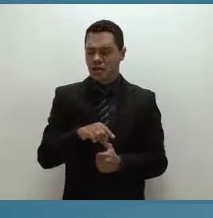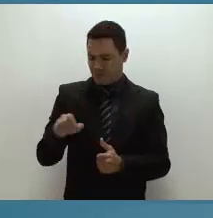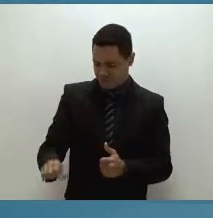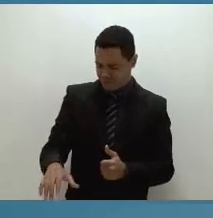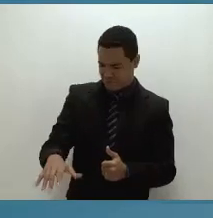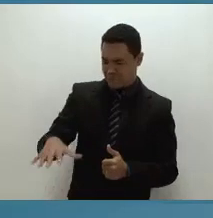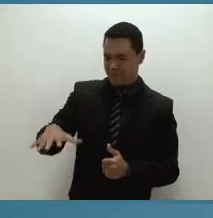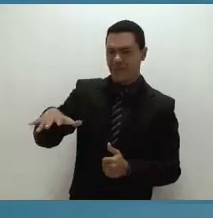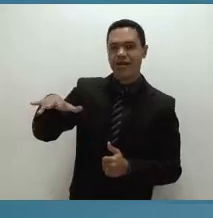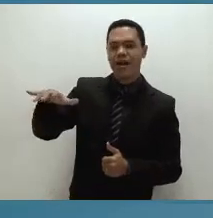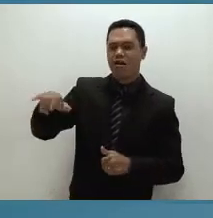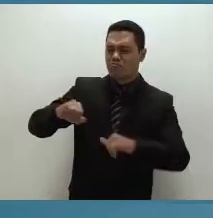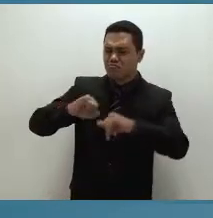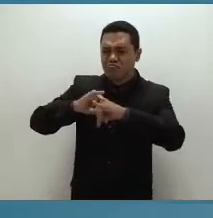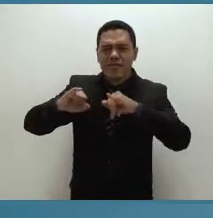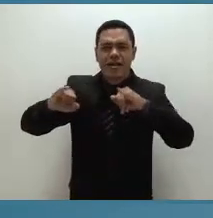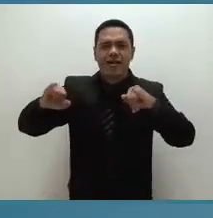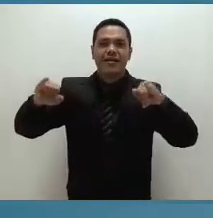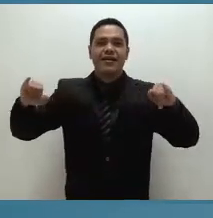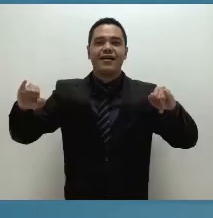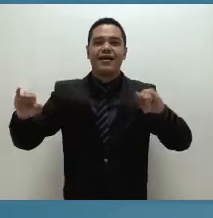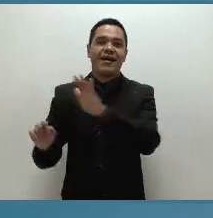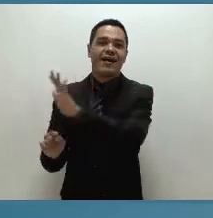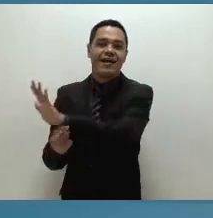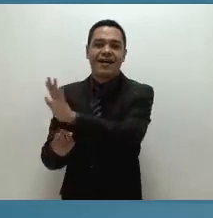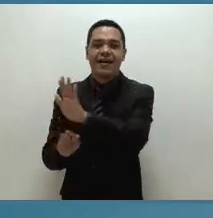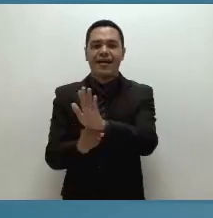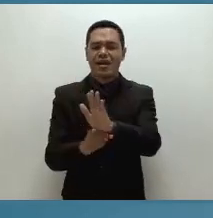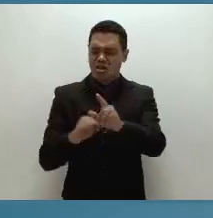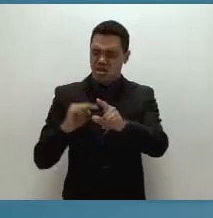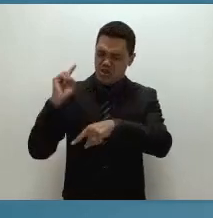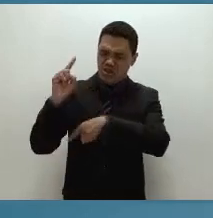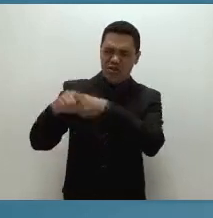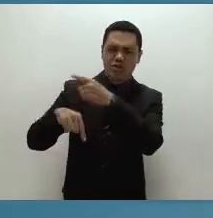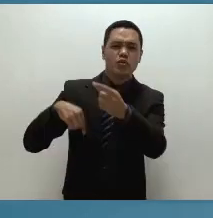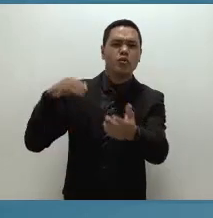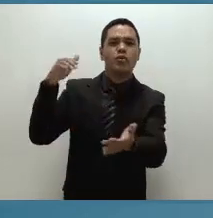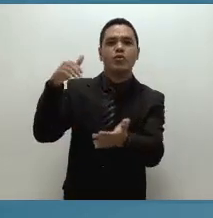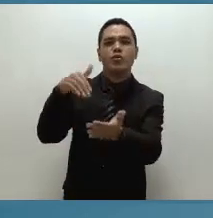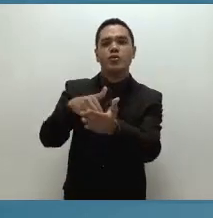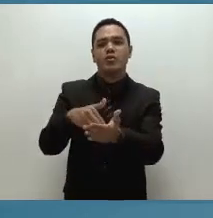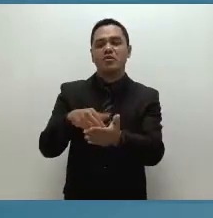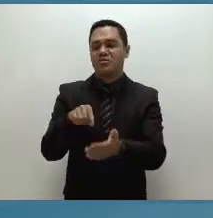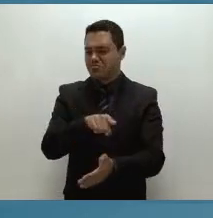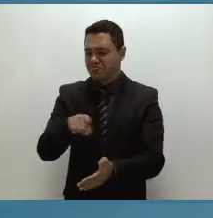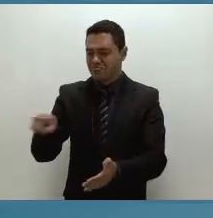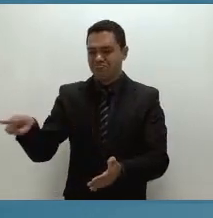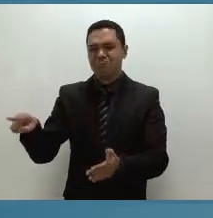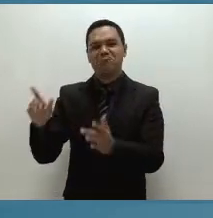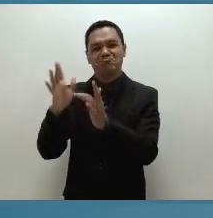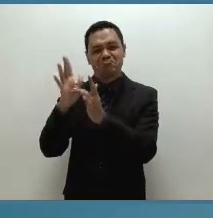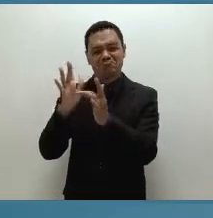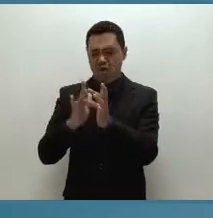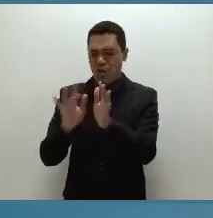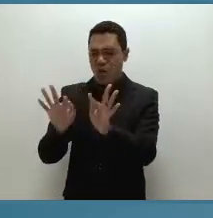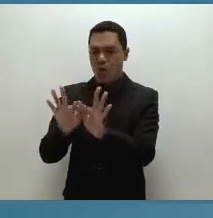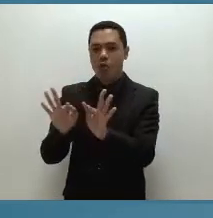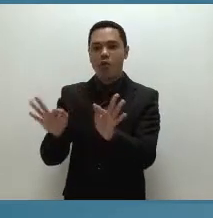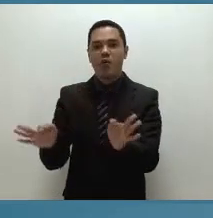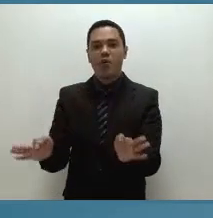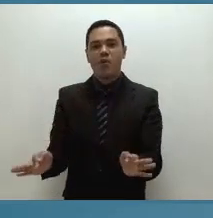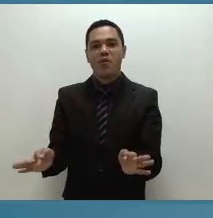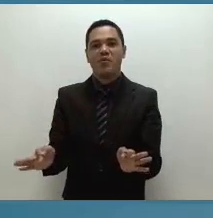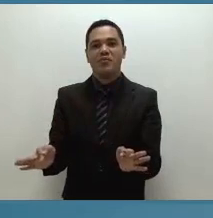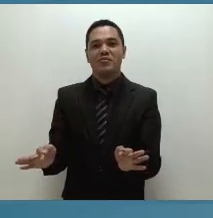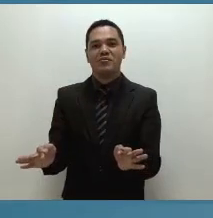para a humanidade, tudo o que estava por vir, e humildemente e com humildade perpetuou